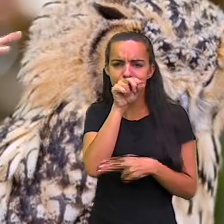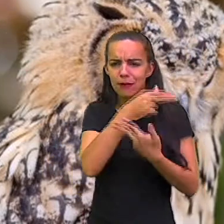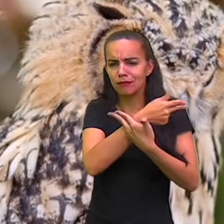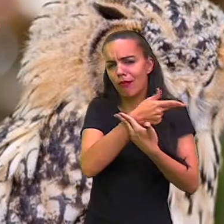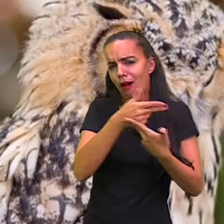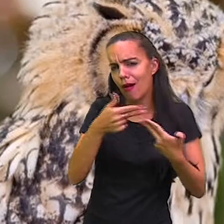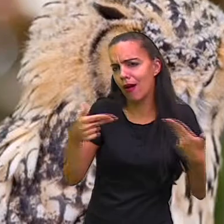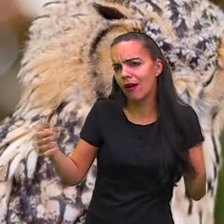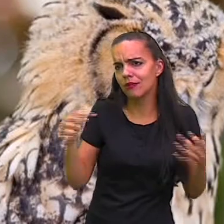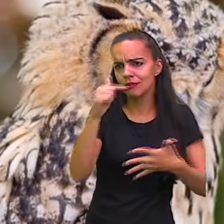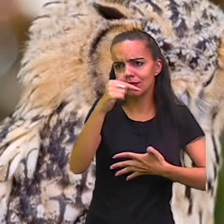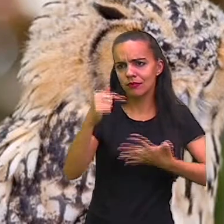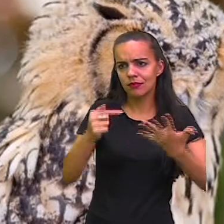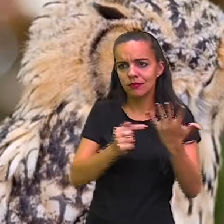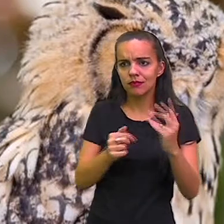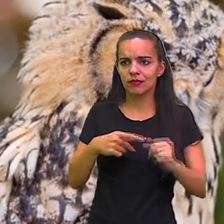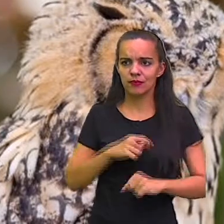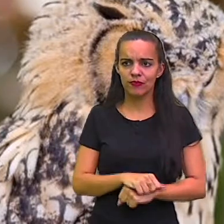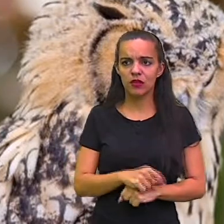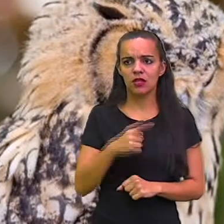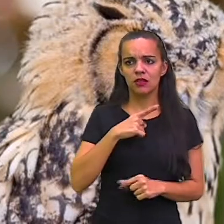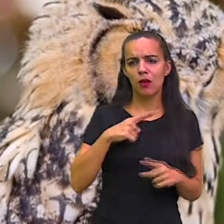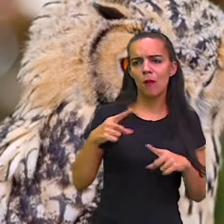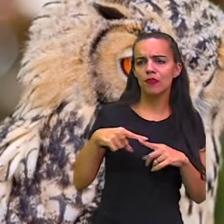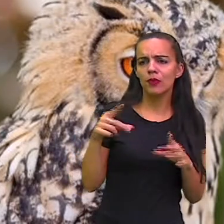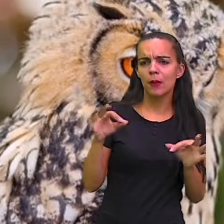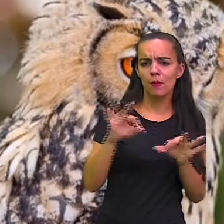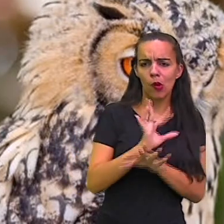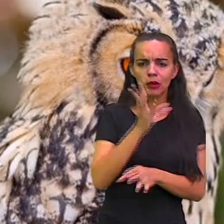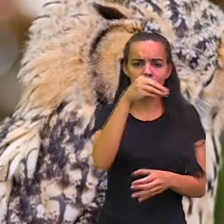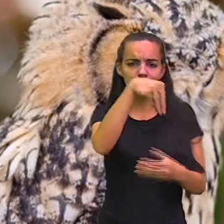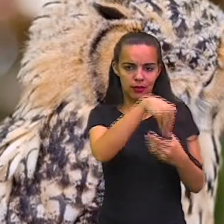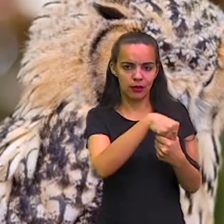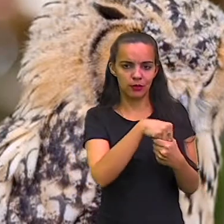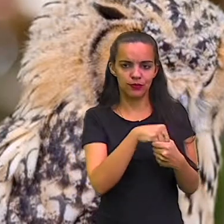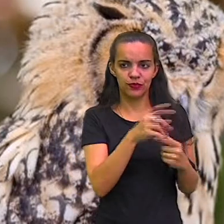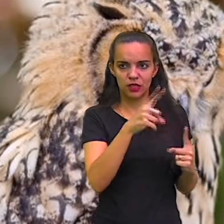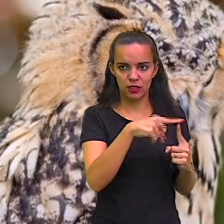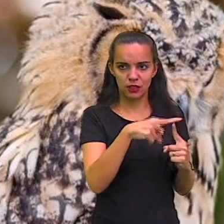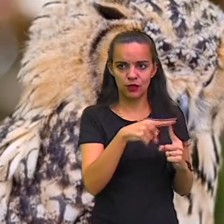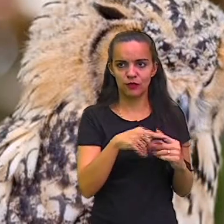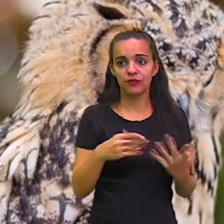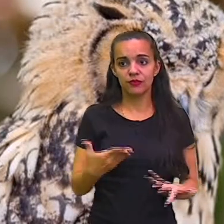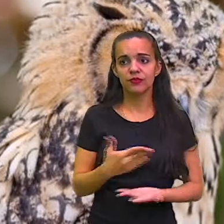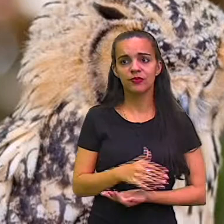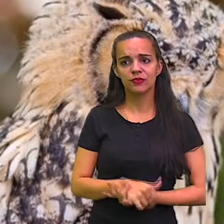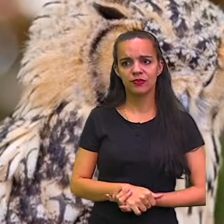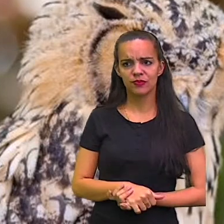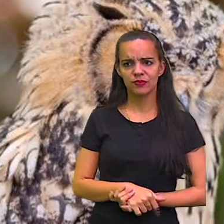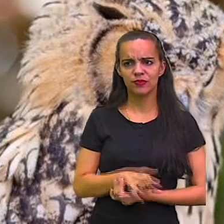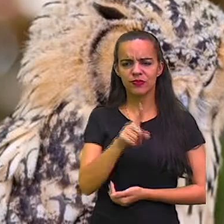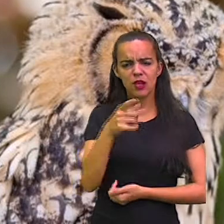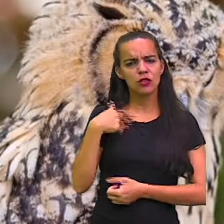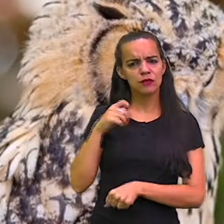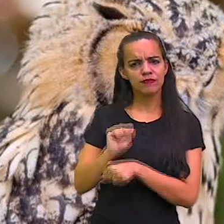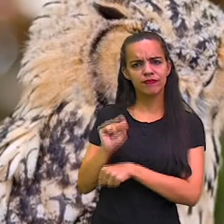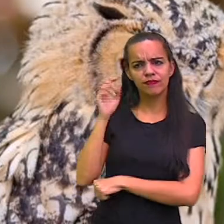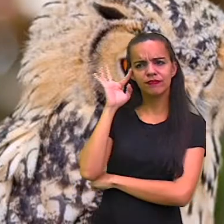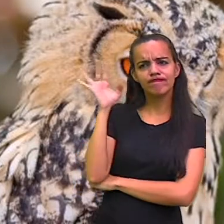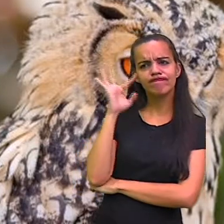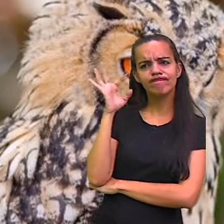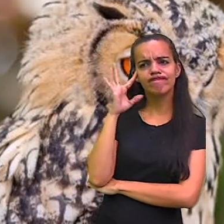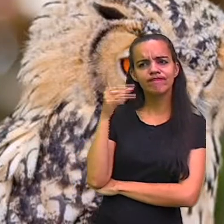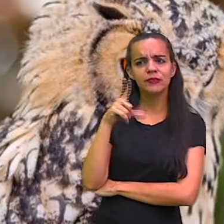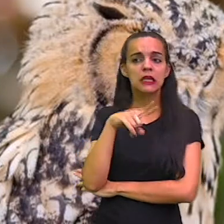mais variadas espécies está incluída sair Oi e aí já pararam para pensar